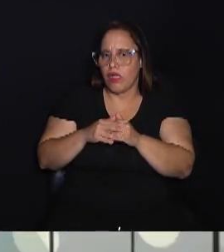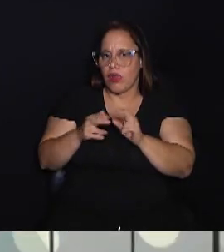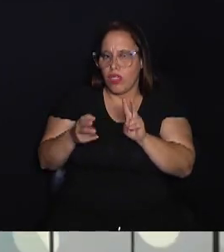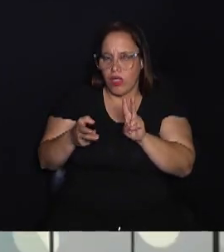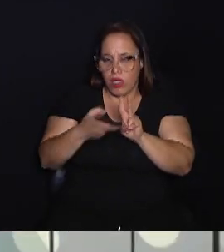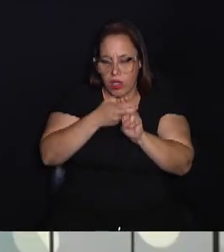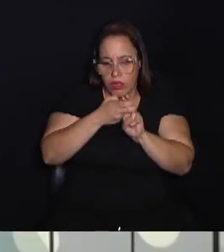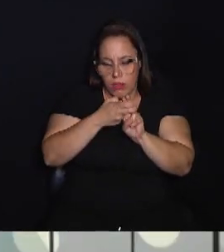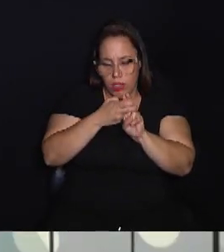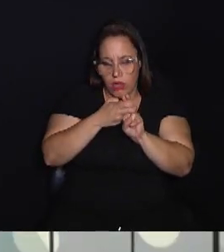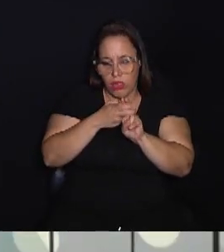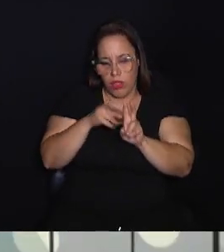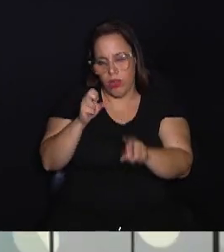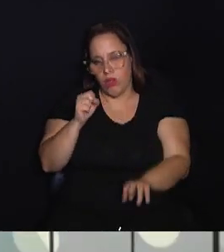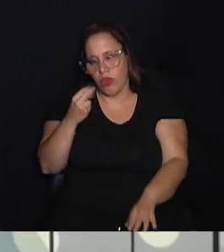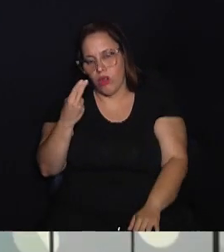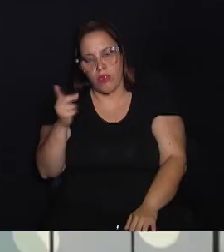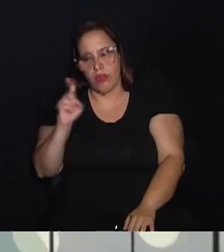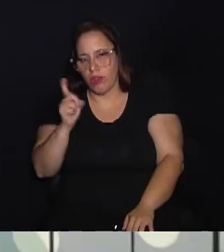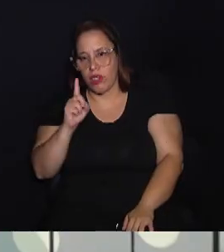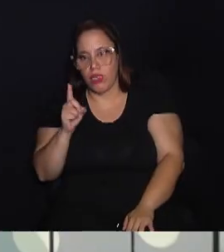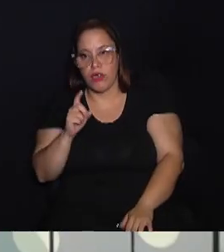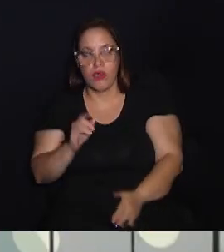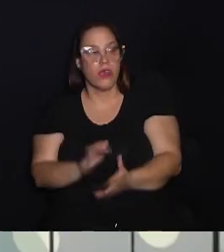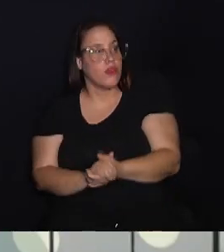sistema público de saúde ou ainda não?